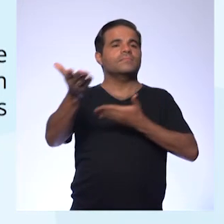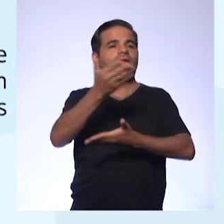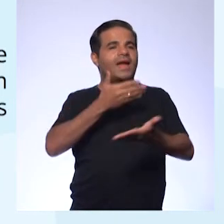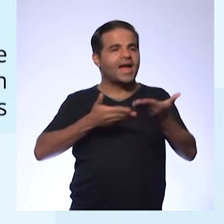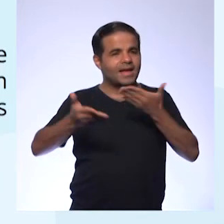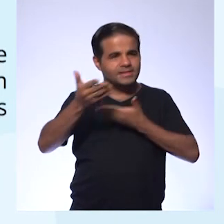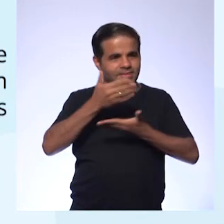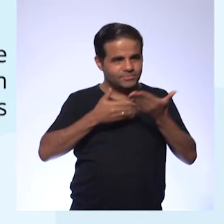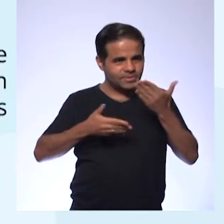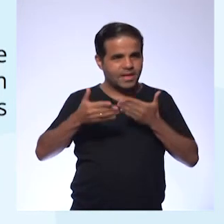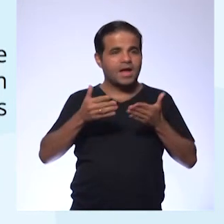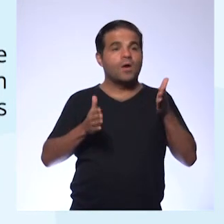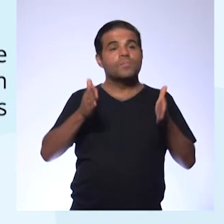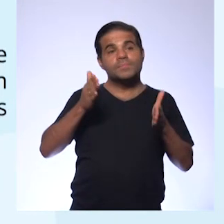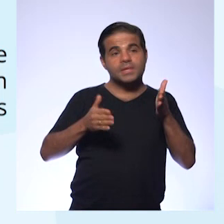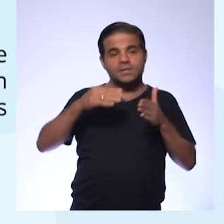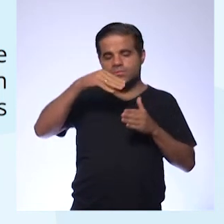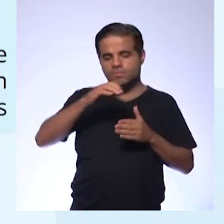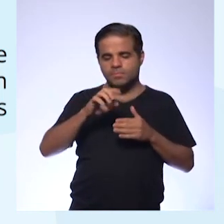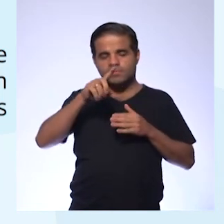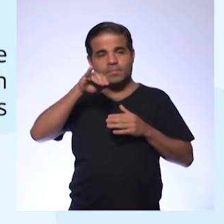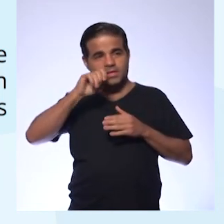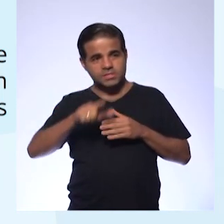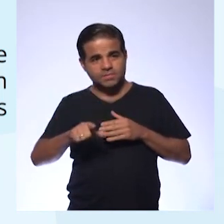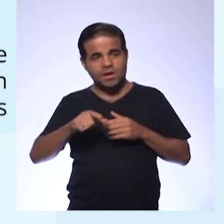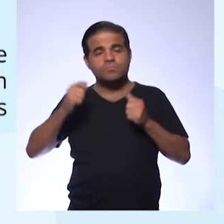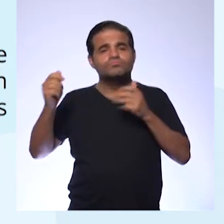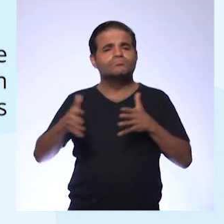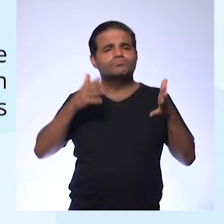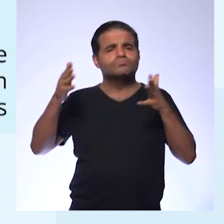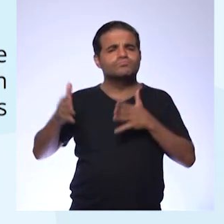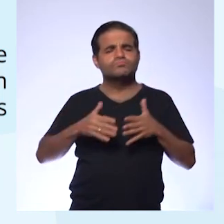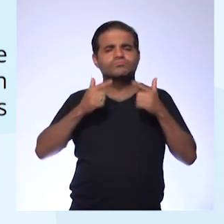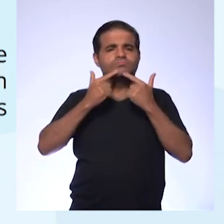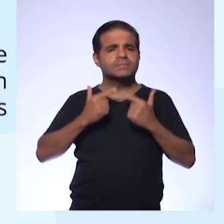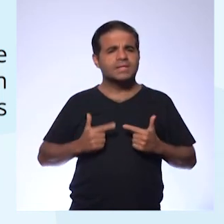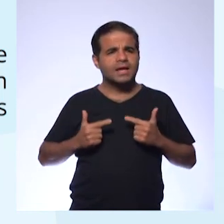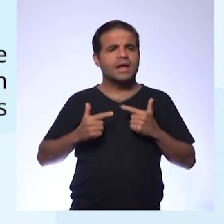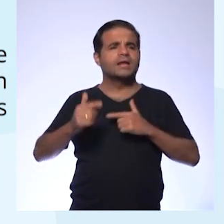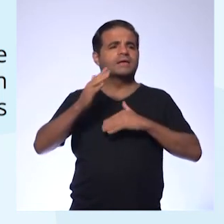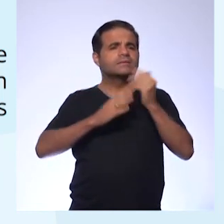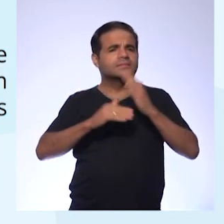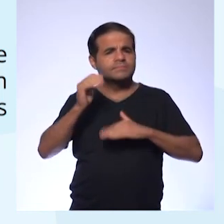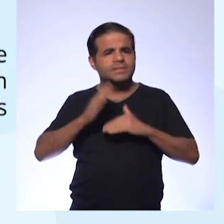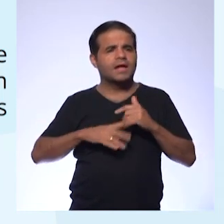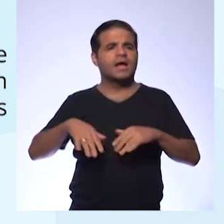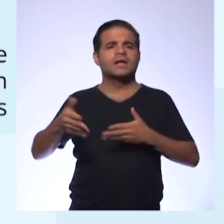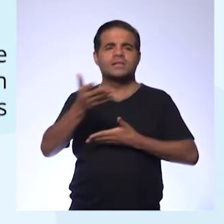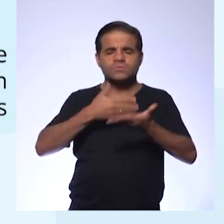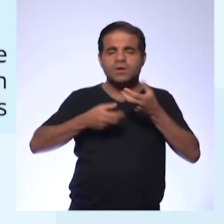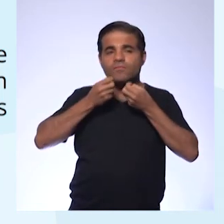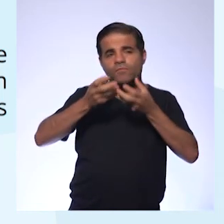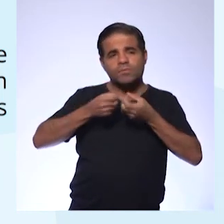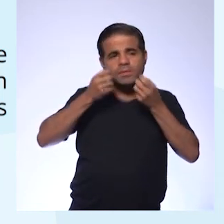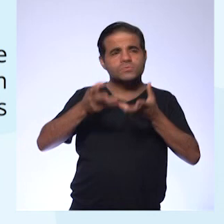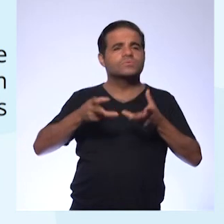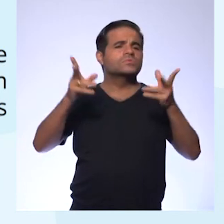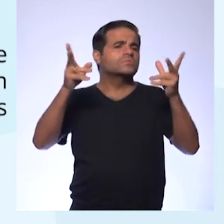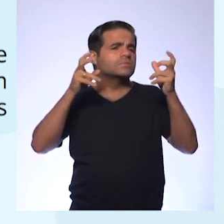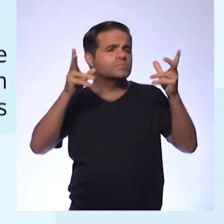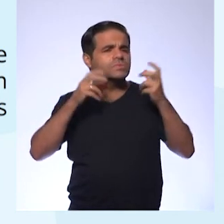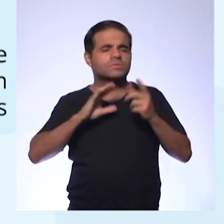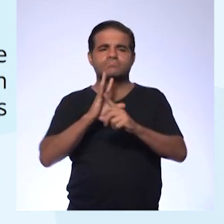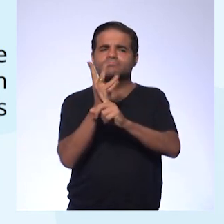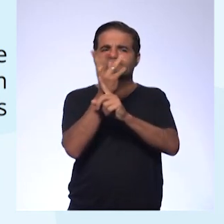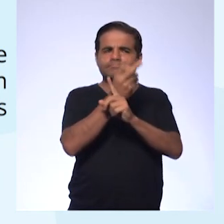período medieval à sua produção literária. E as habilidades? Relacionar informações sobre concepções artísticas